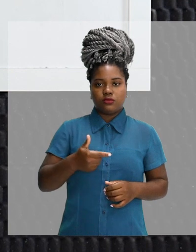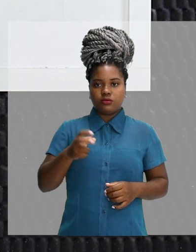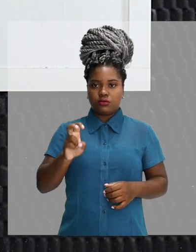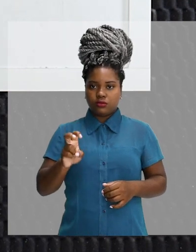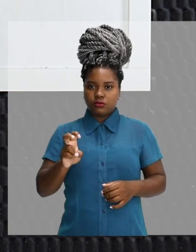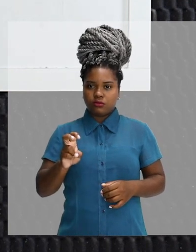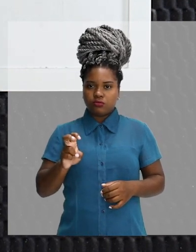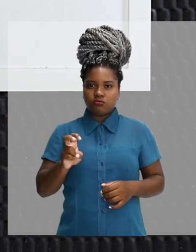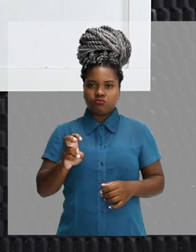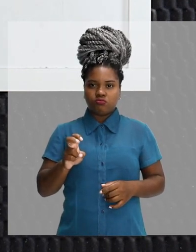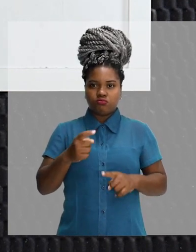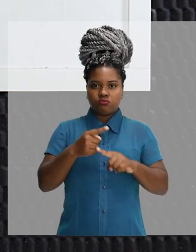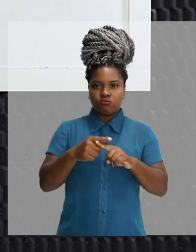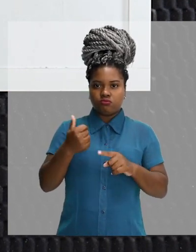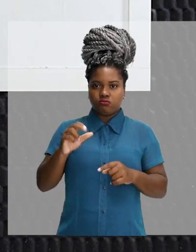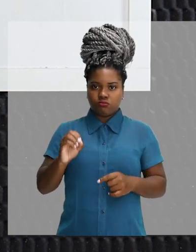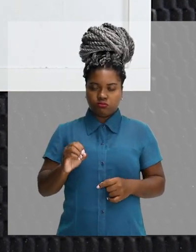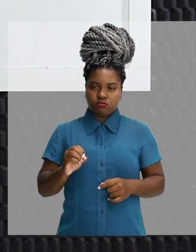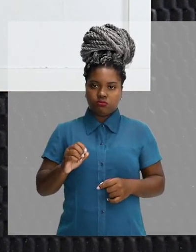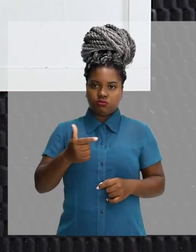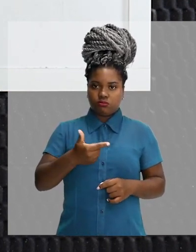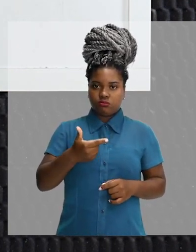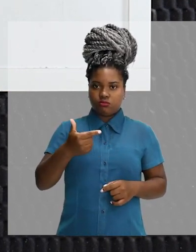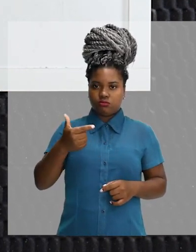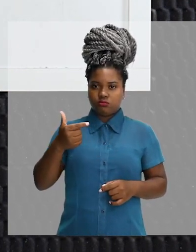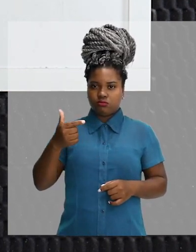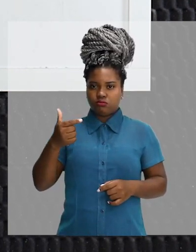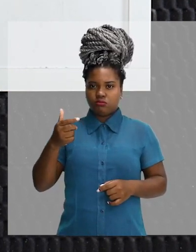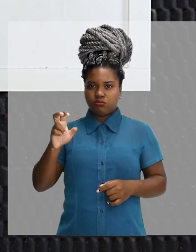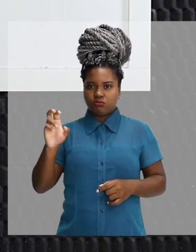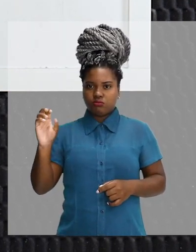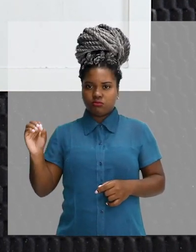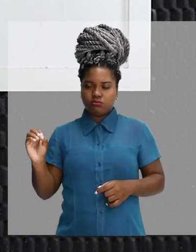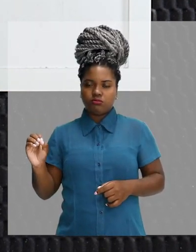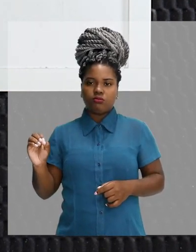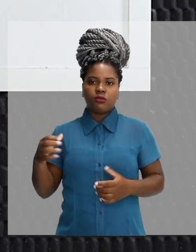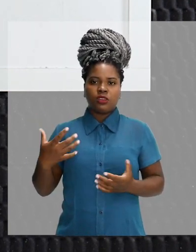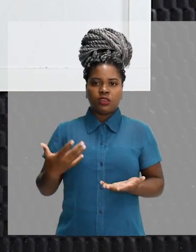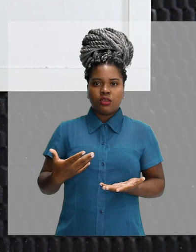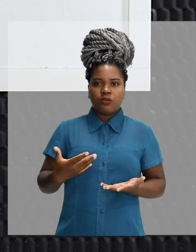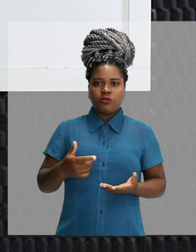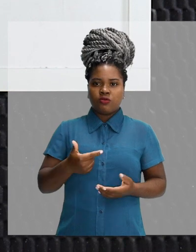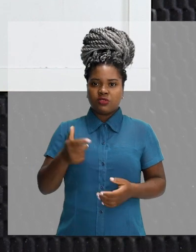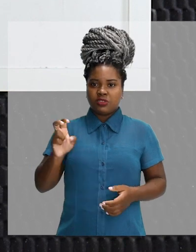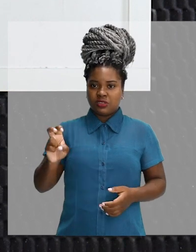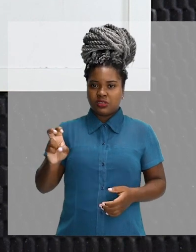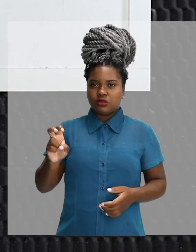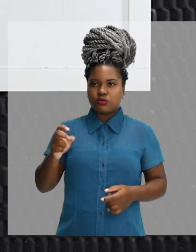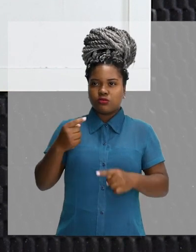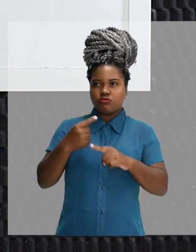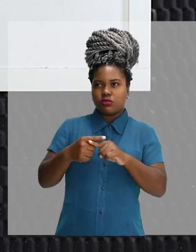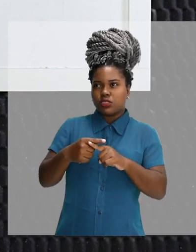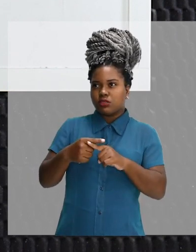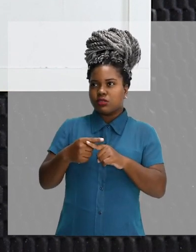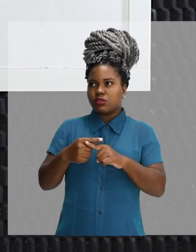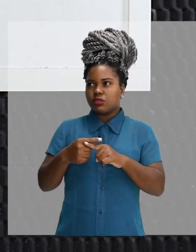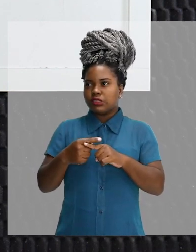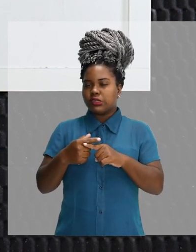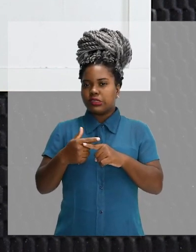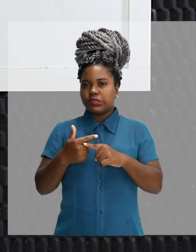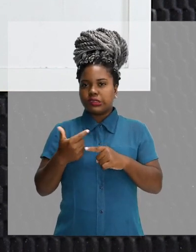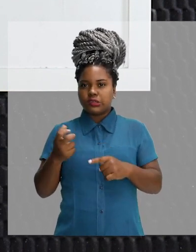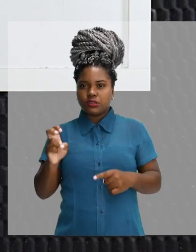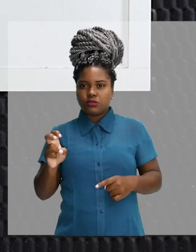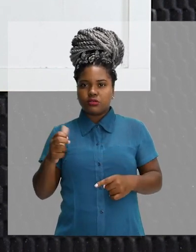vezes 10 dá 250. Né? Então, 25 vezes 20 vai dar 500, né? Que é o dobro de 250. Com